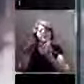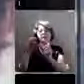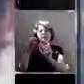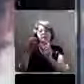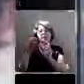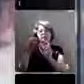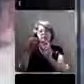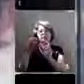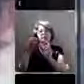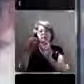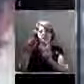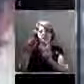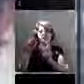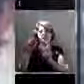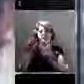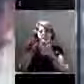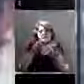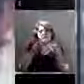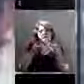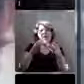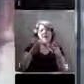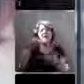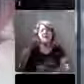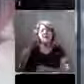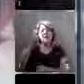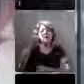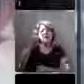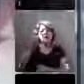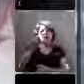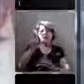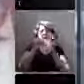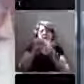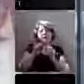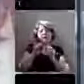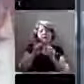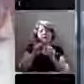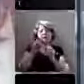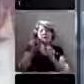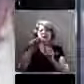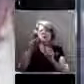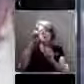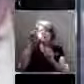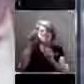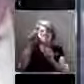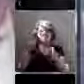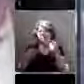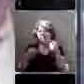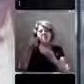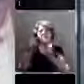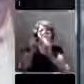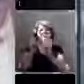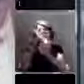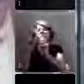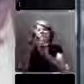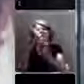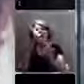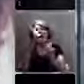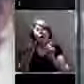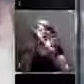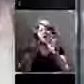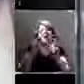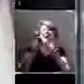lá na citação, a questão do metalinguísticos, ele não tem trema mais, tem erro ortográfico aí.